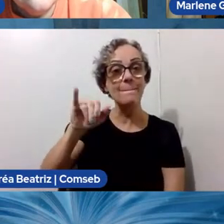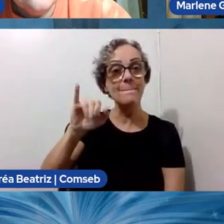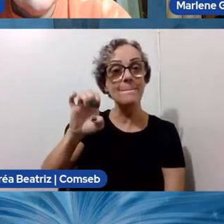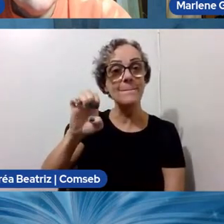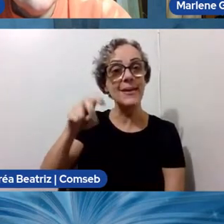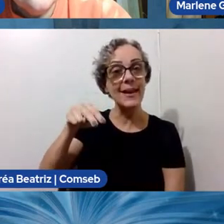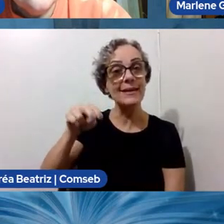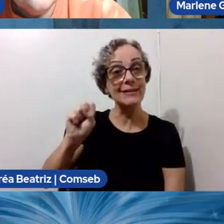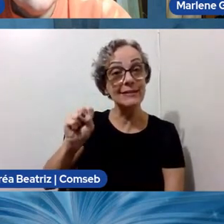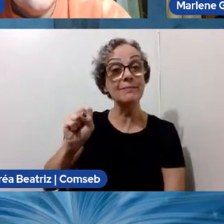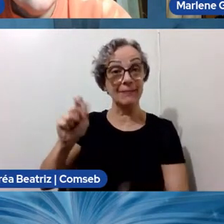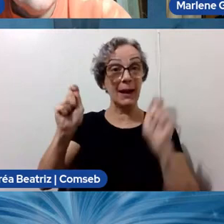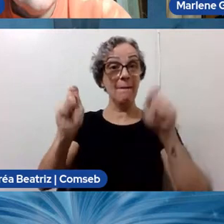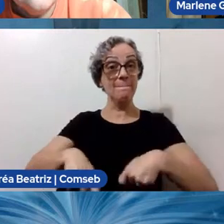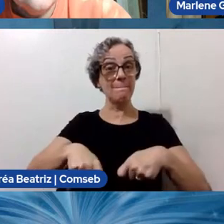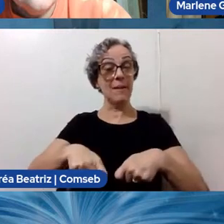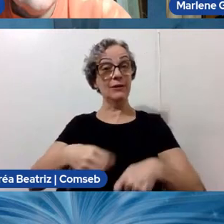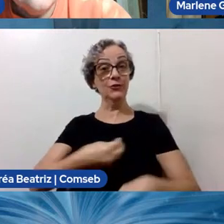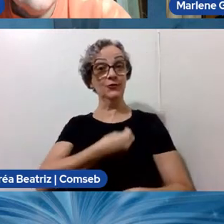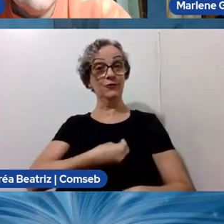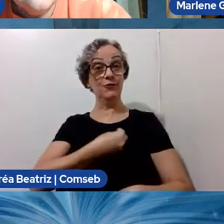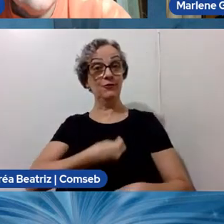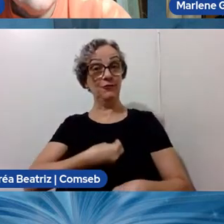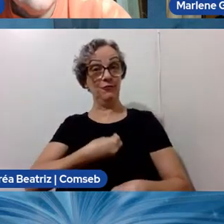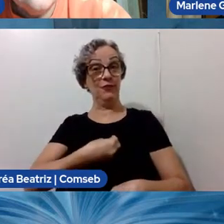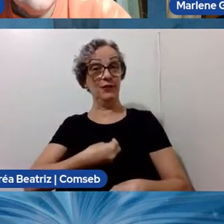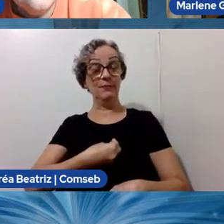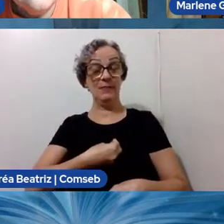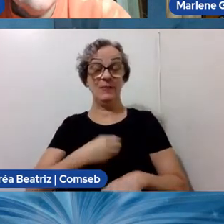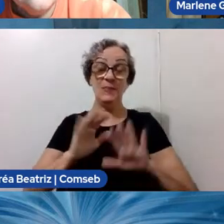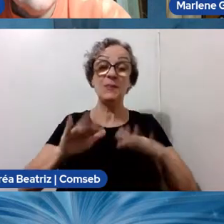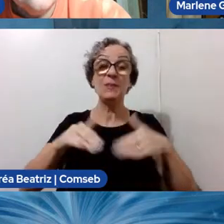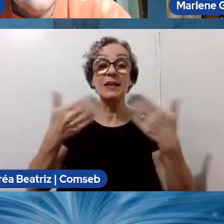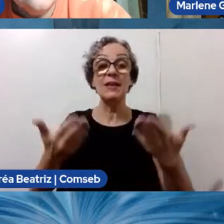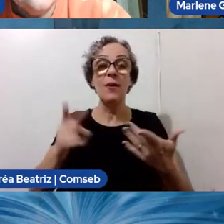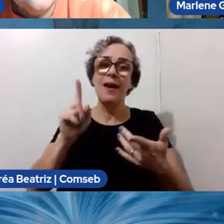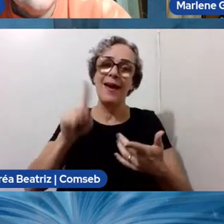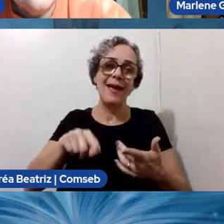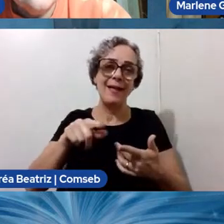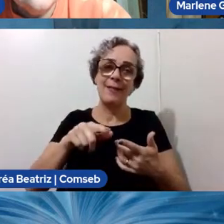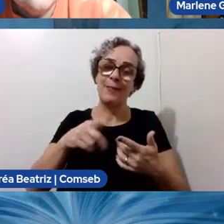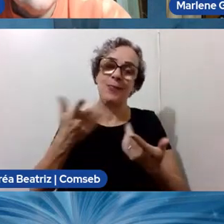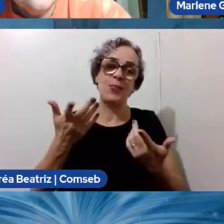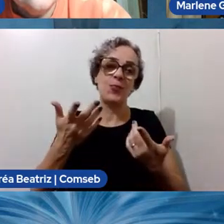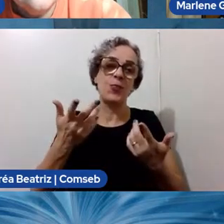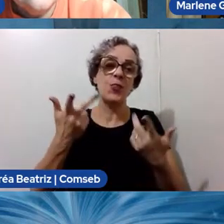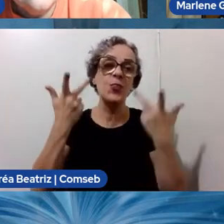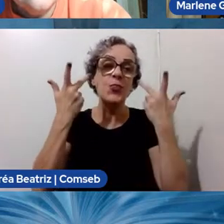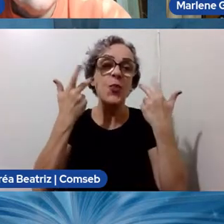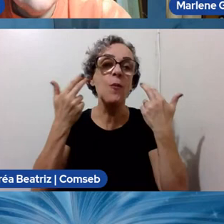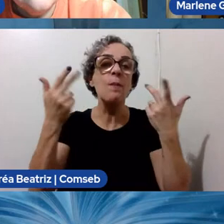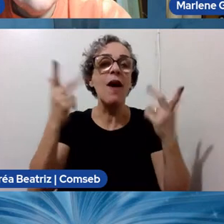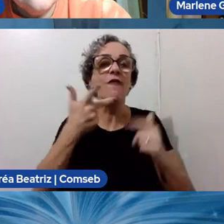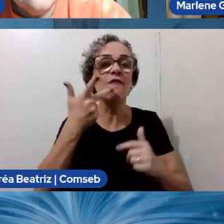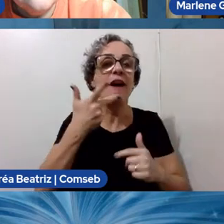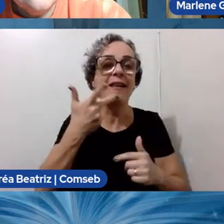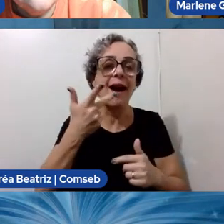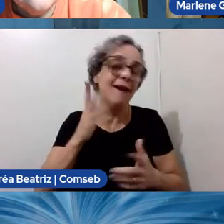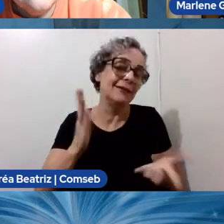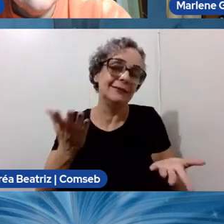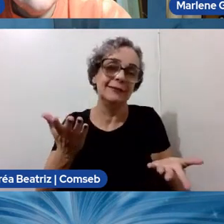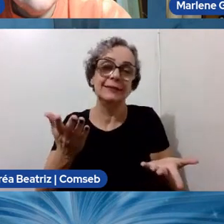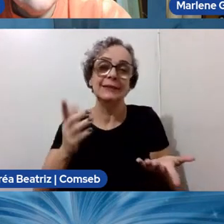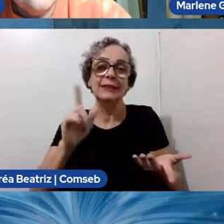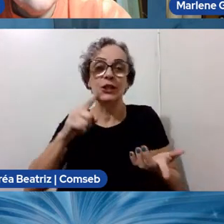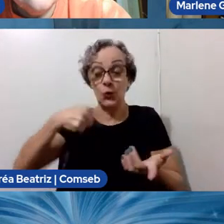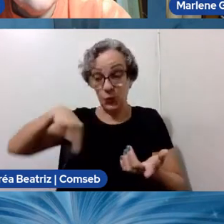Então, a evolução tem essa coisa. Então, é muito comum, é muito sábio, quando nós vimos pelo